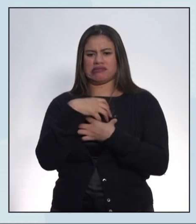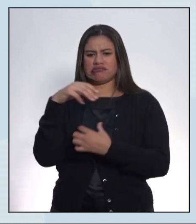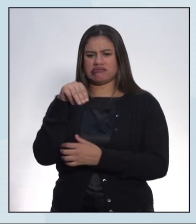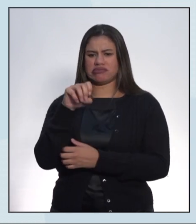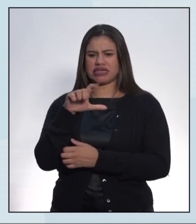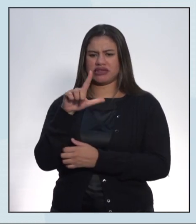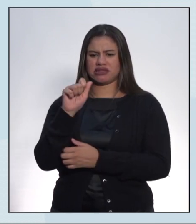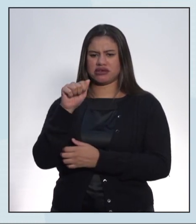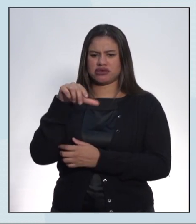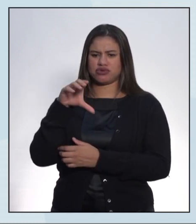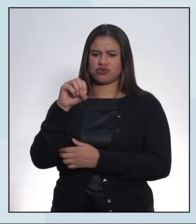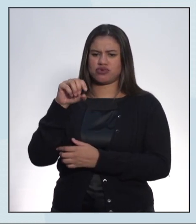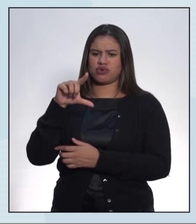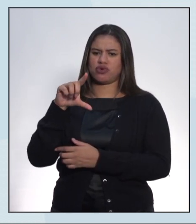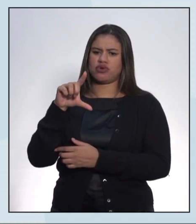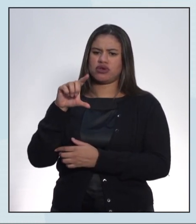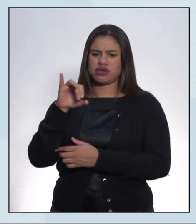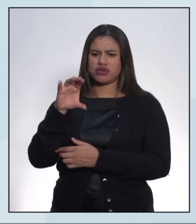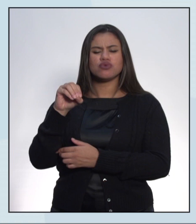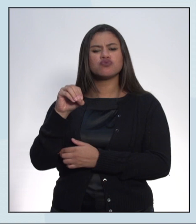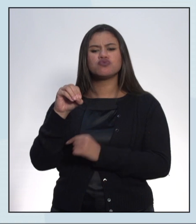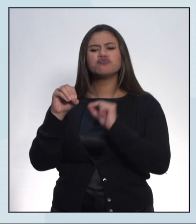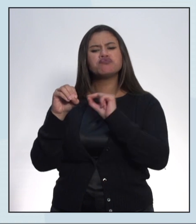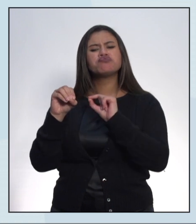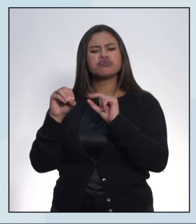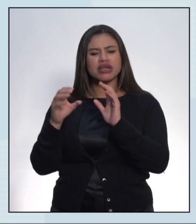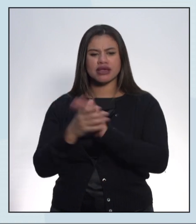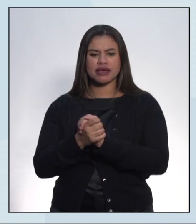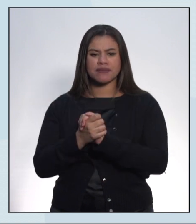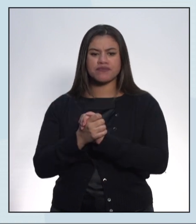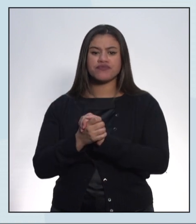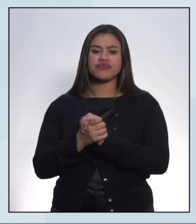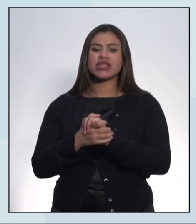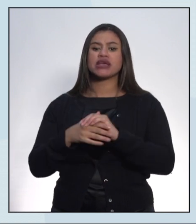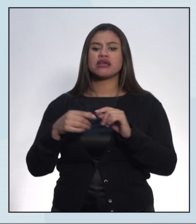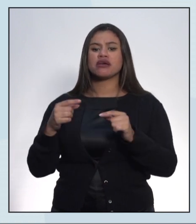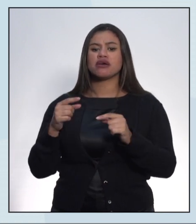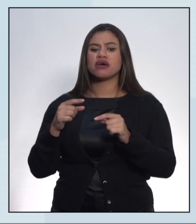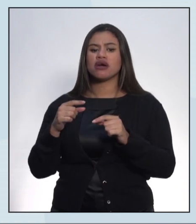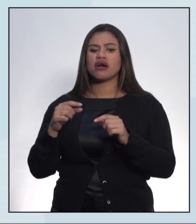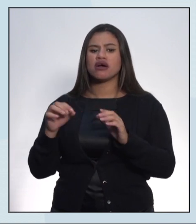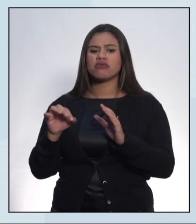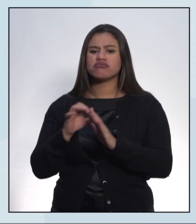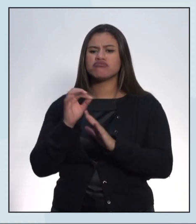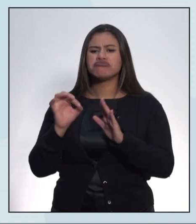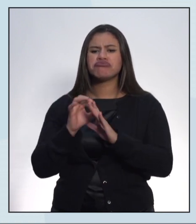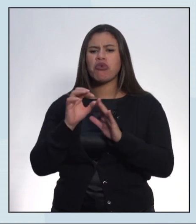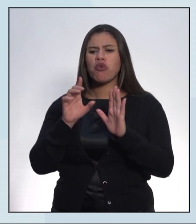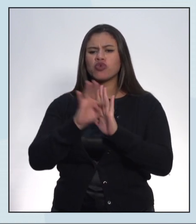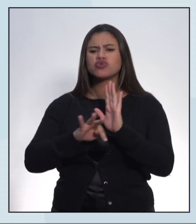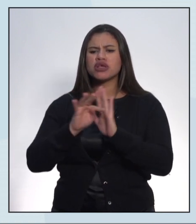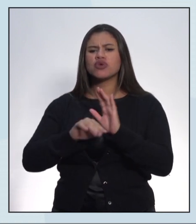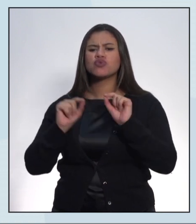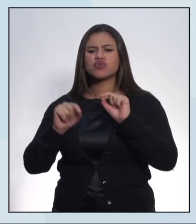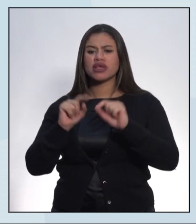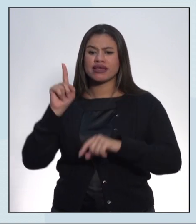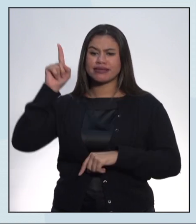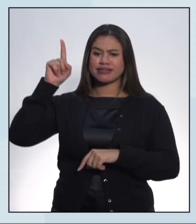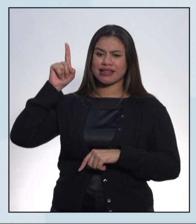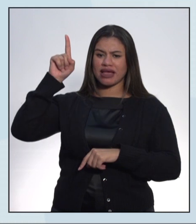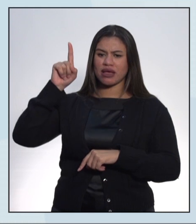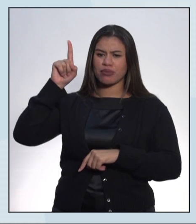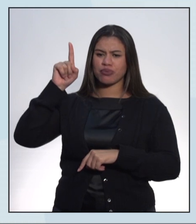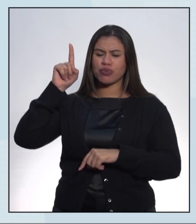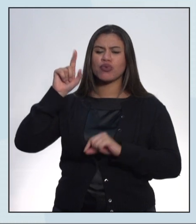contexto do nosso conto, do contexto do conto de Machado de Assis. Na tela está escrito 8 minutos, mas respondam em apenas 5, é possível,